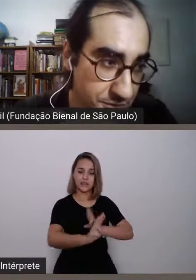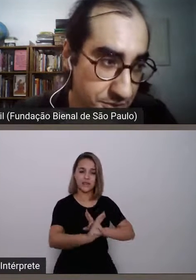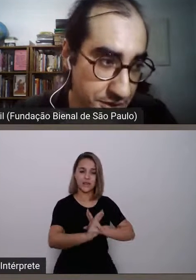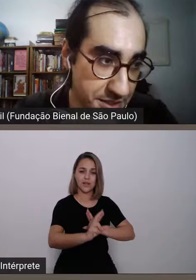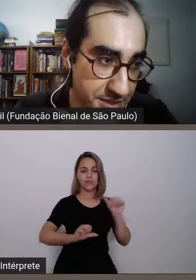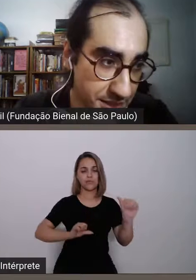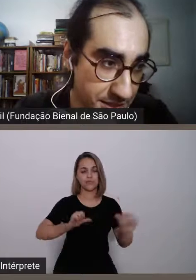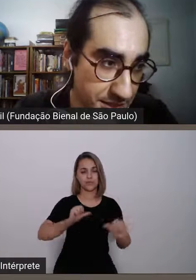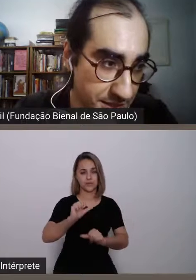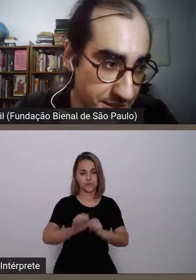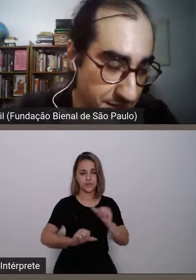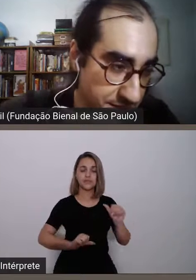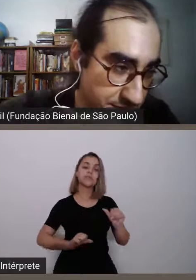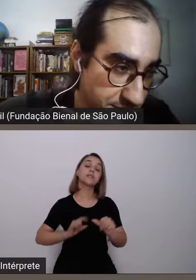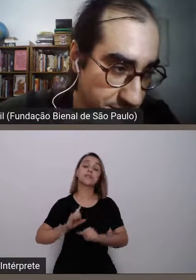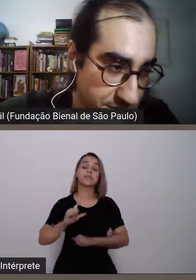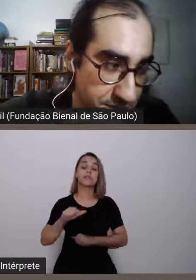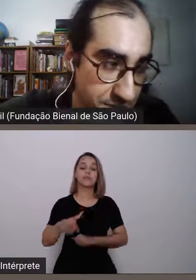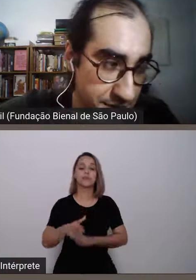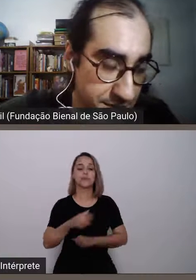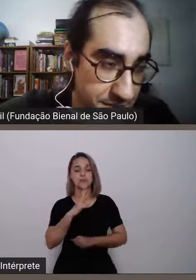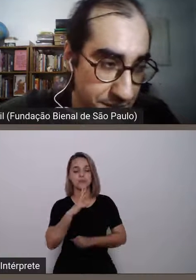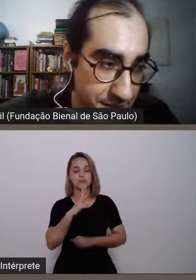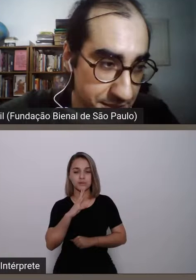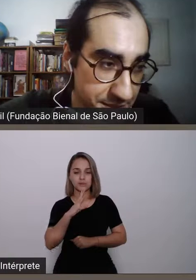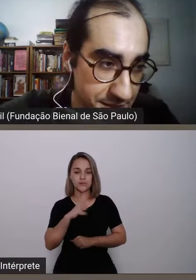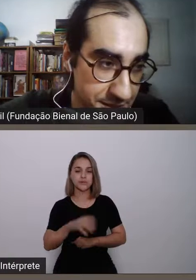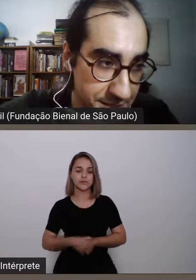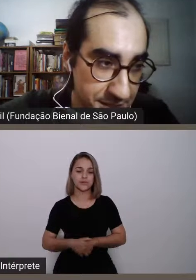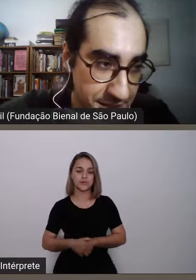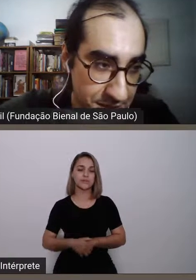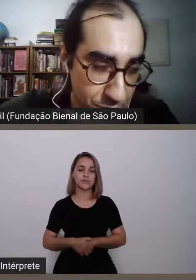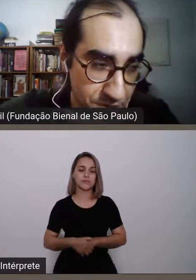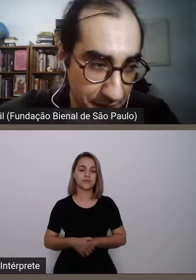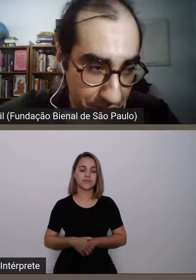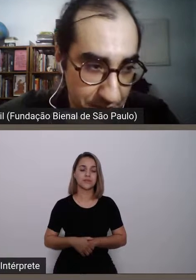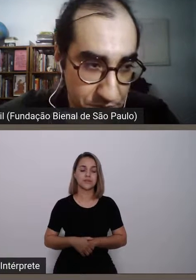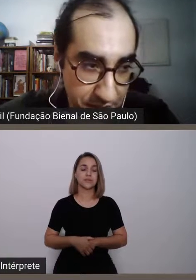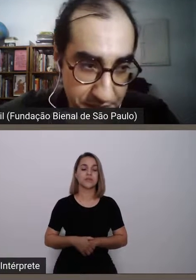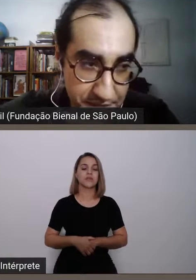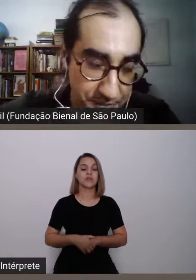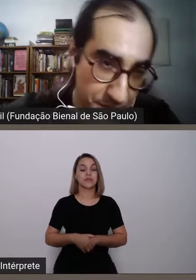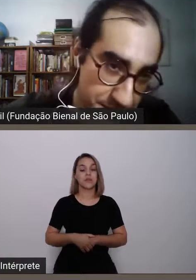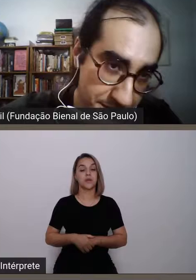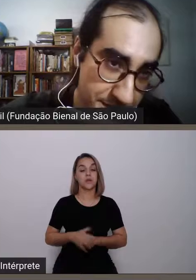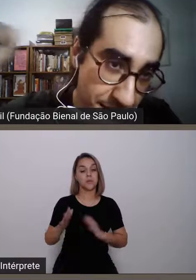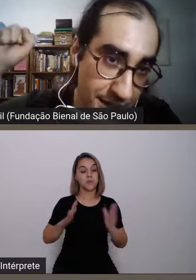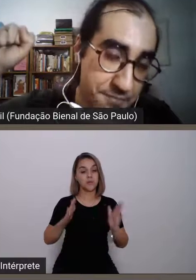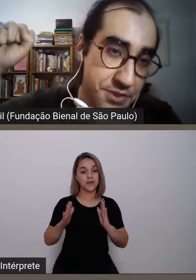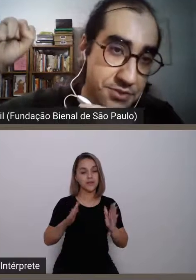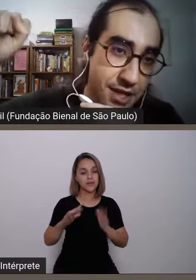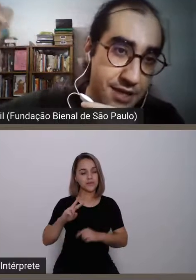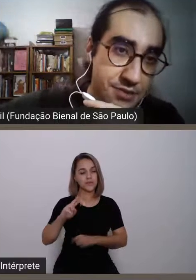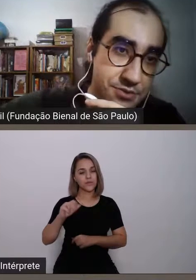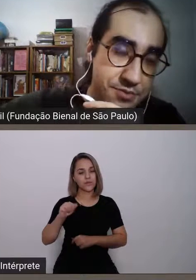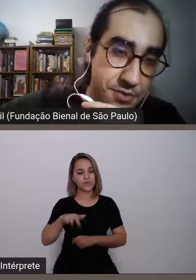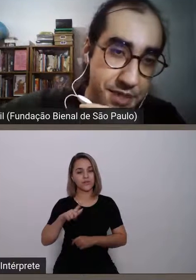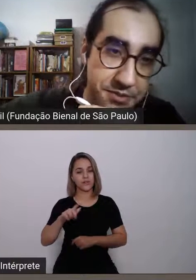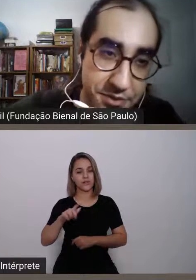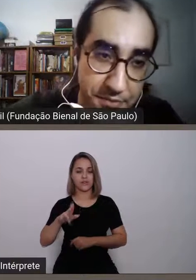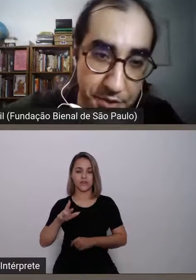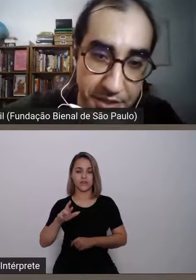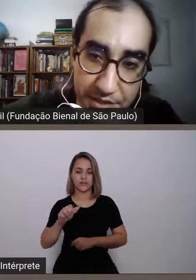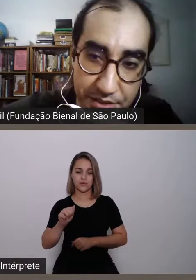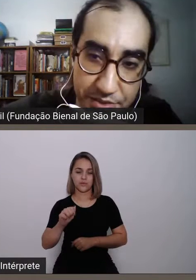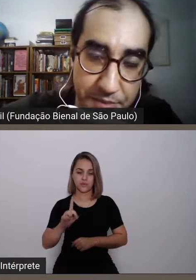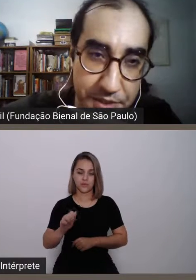depois de conhecer as vanguardas em Paris, que o trabalho do artista possa ser capturar os